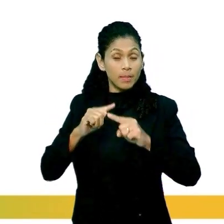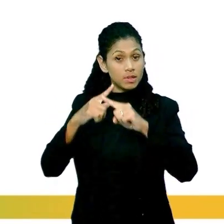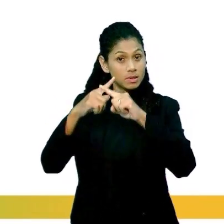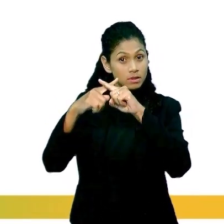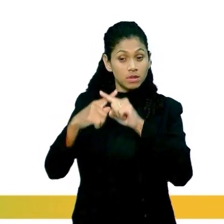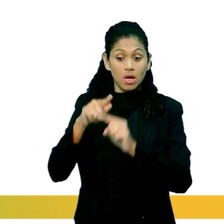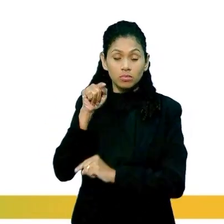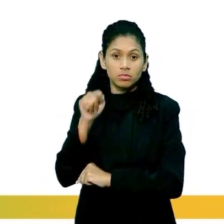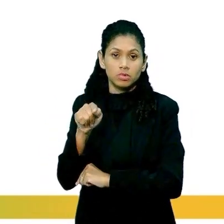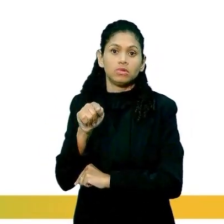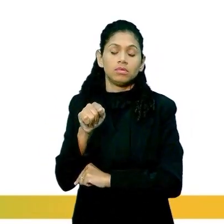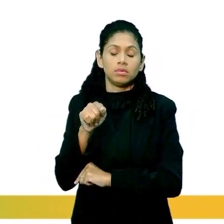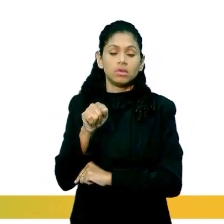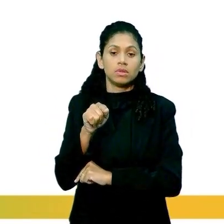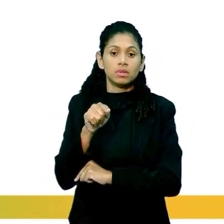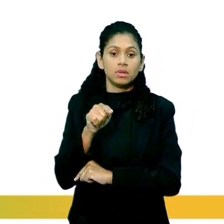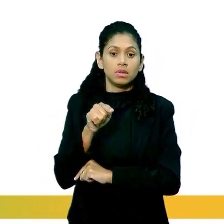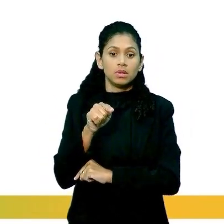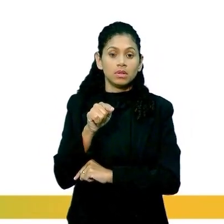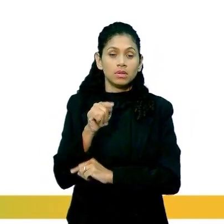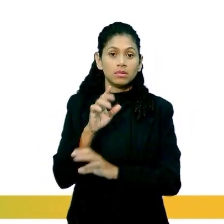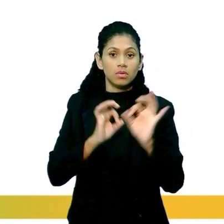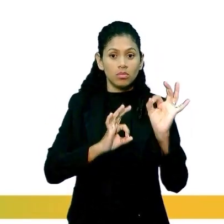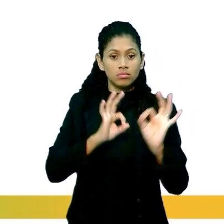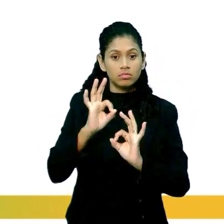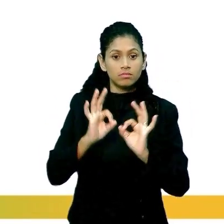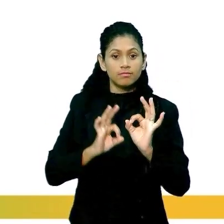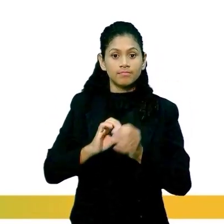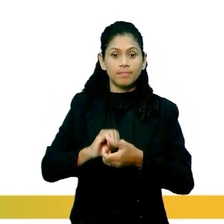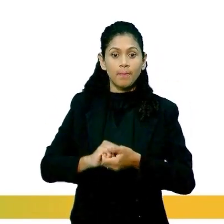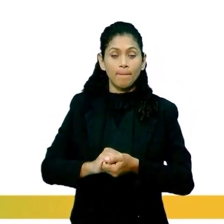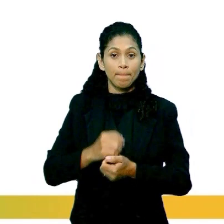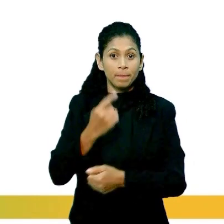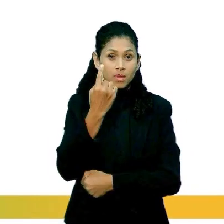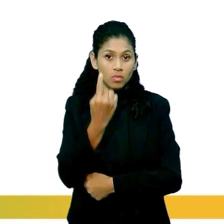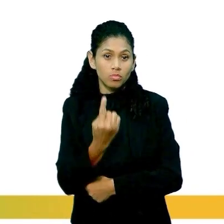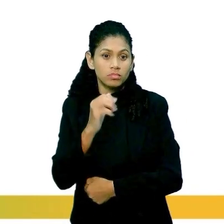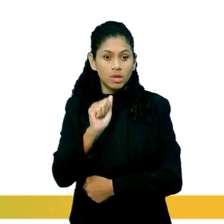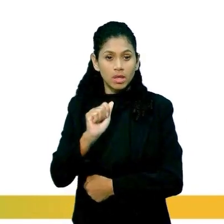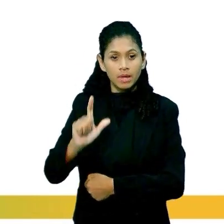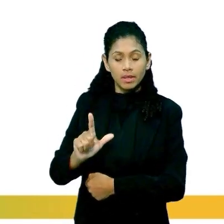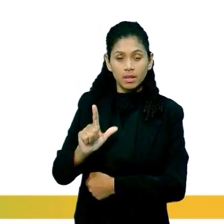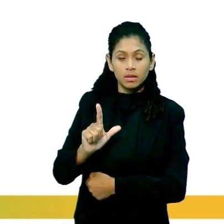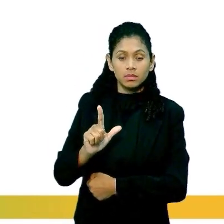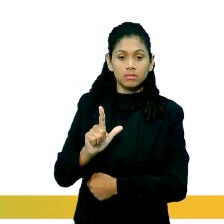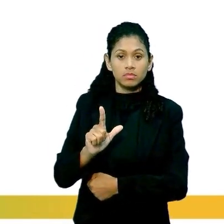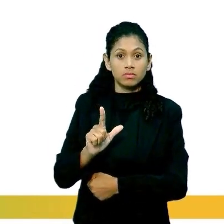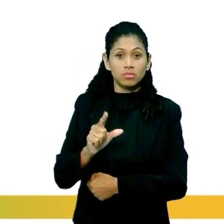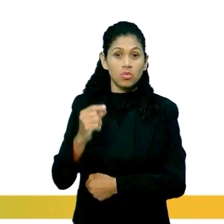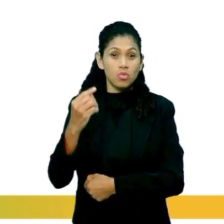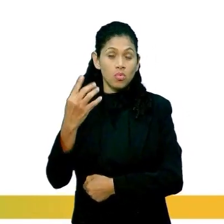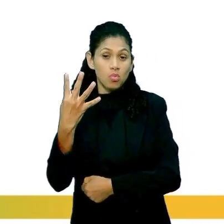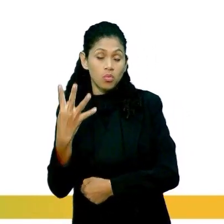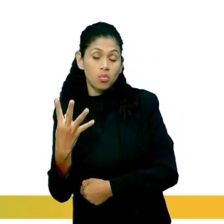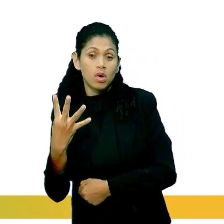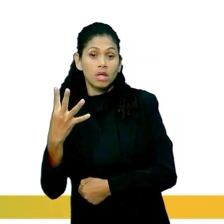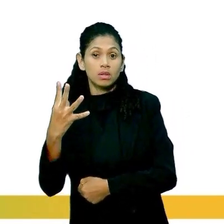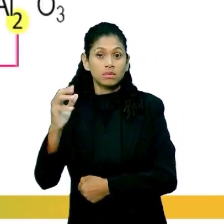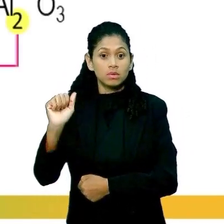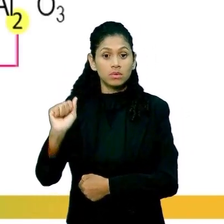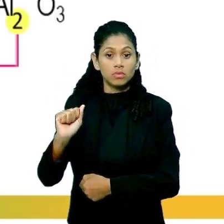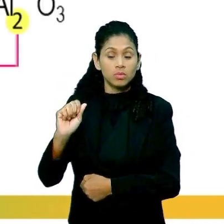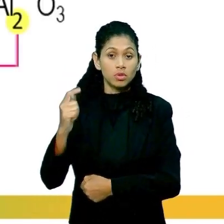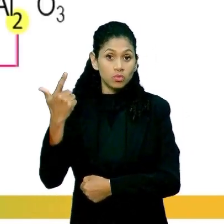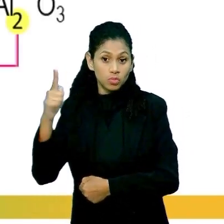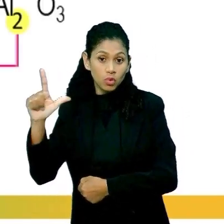6 oxigênios. Então agora só basta organizar o alumínio. Um alumínio no reagente, 4 alumínios no produto. Só falta